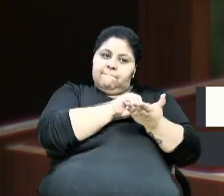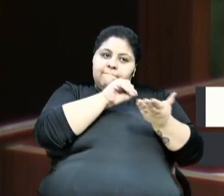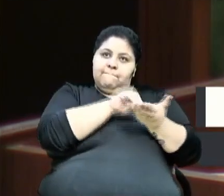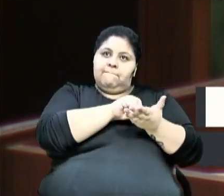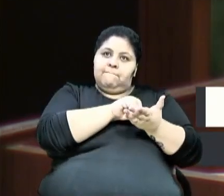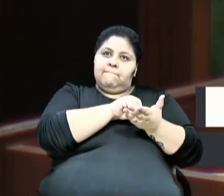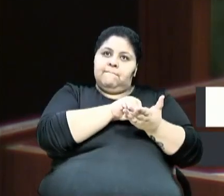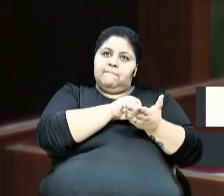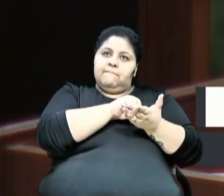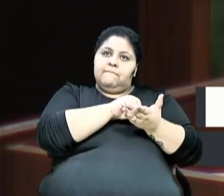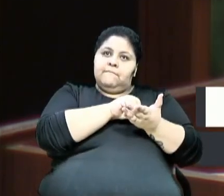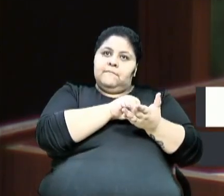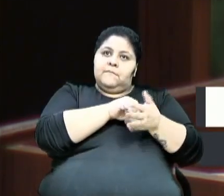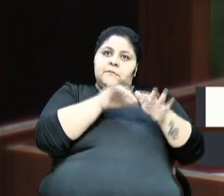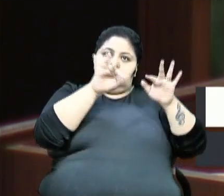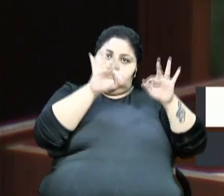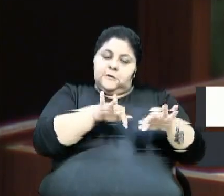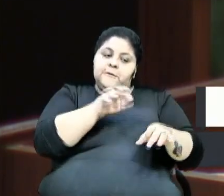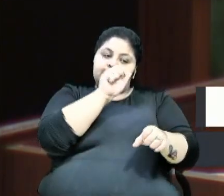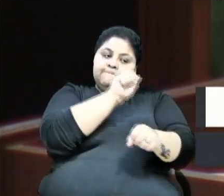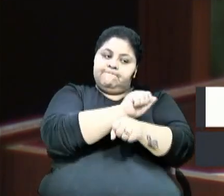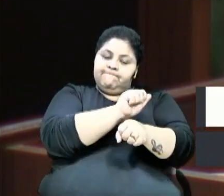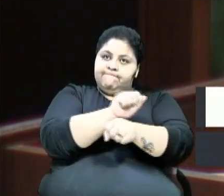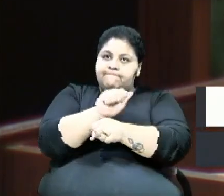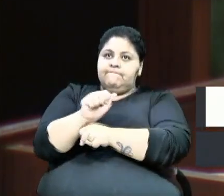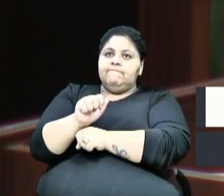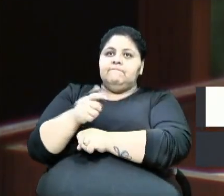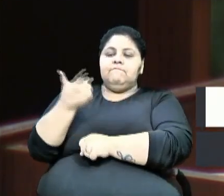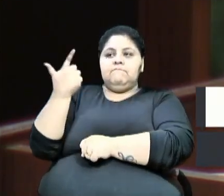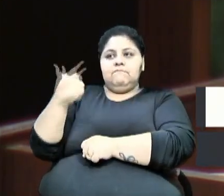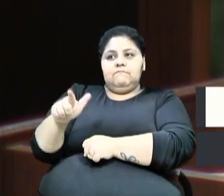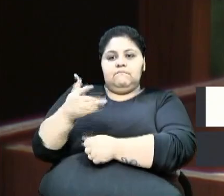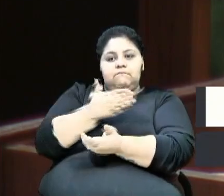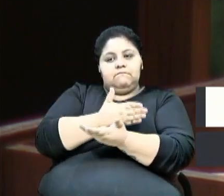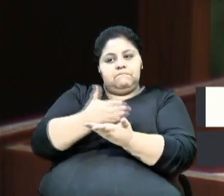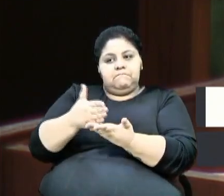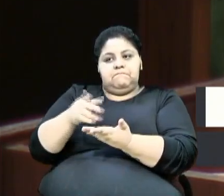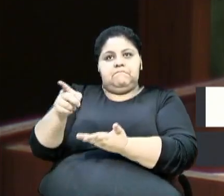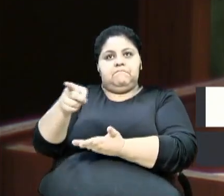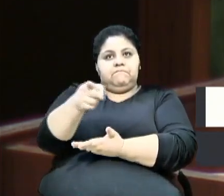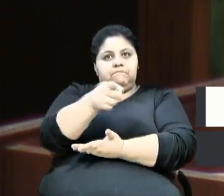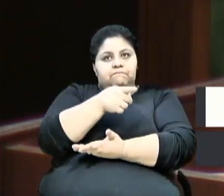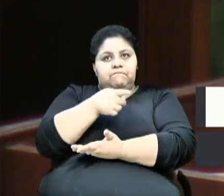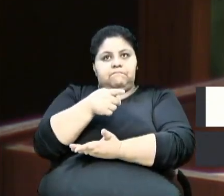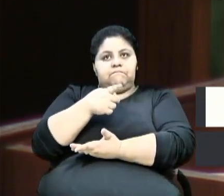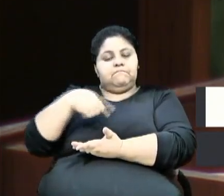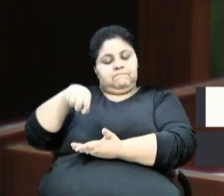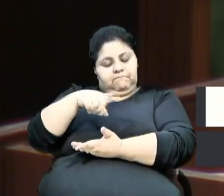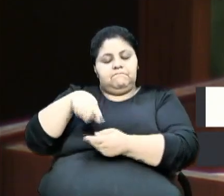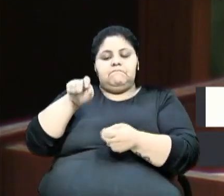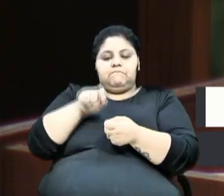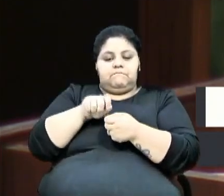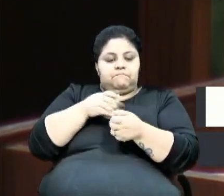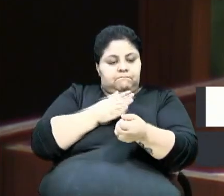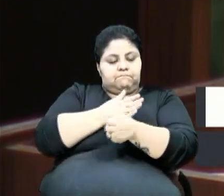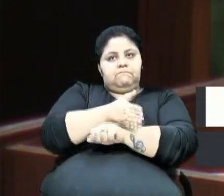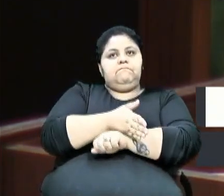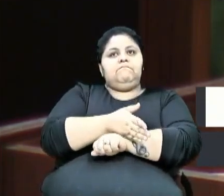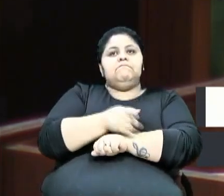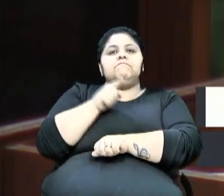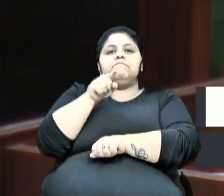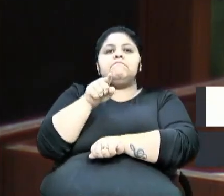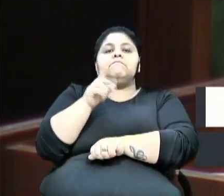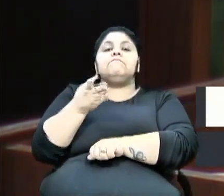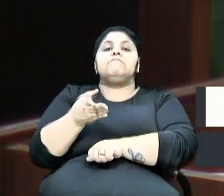humanidade. Chega de esperar pelos outros, comece por ti. Nós estamos fazendo nossa parte. E